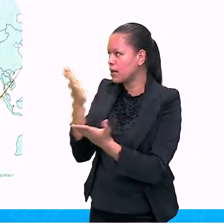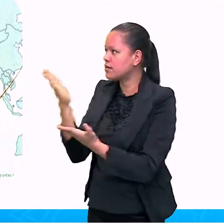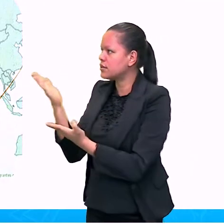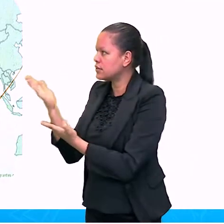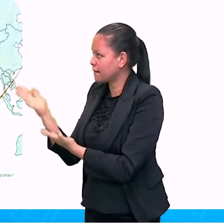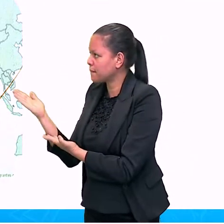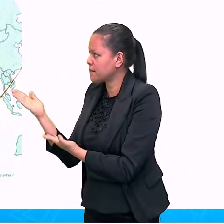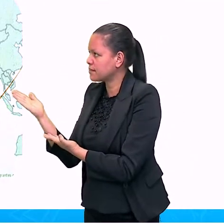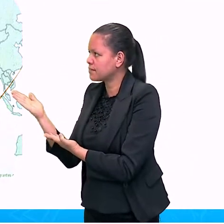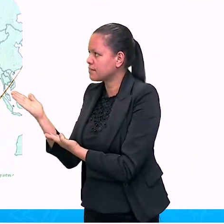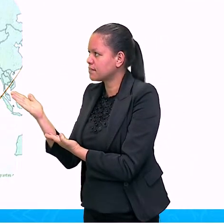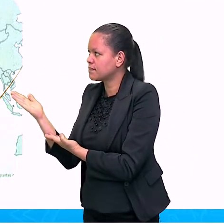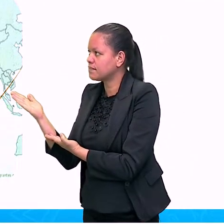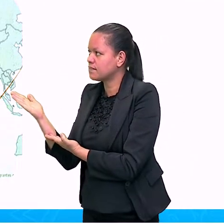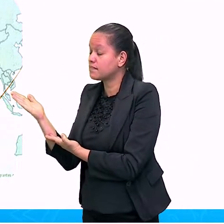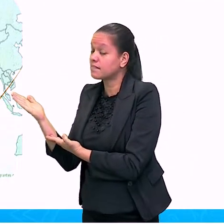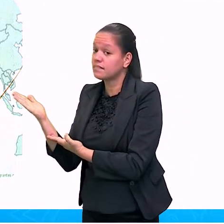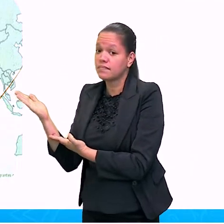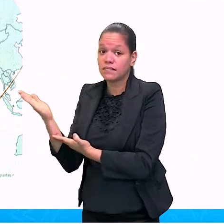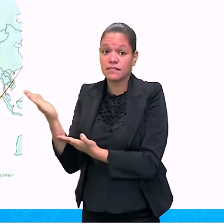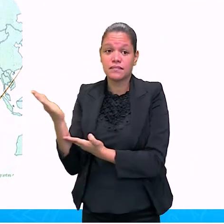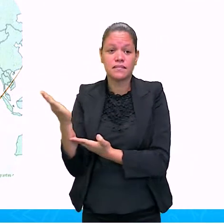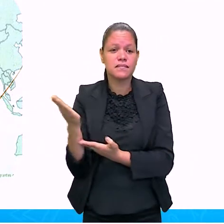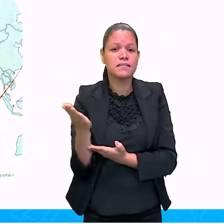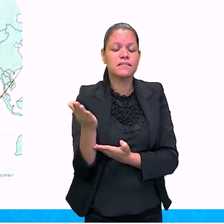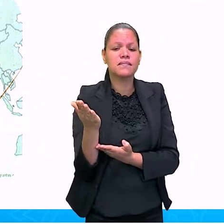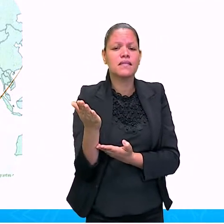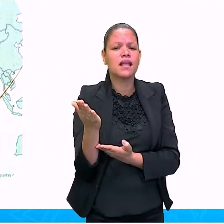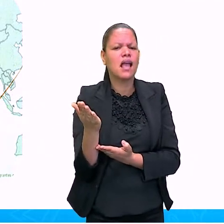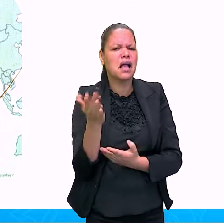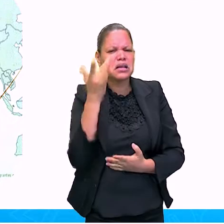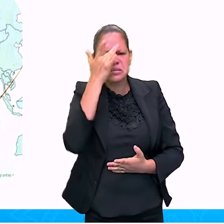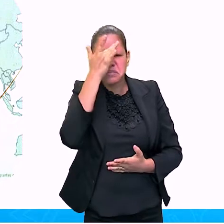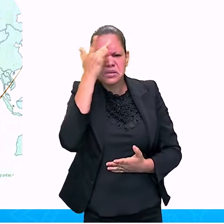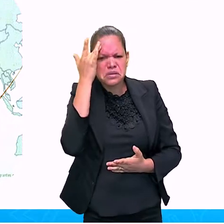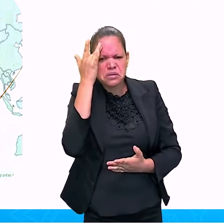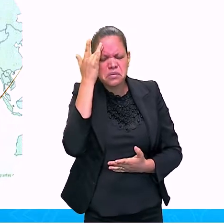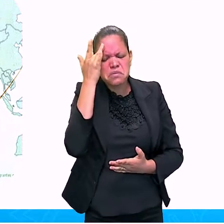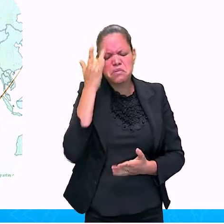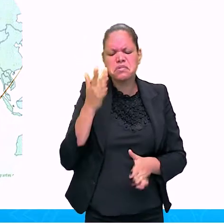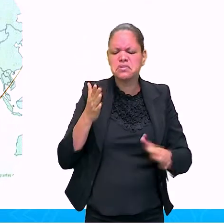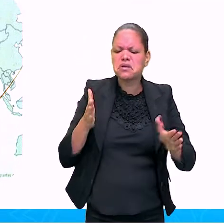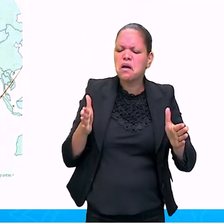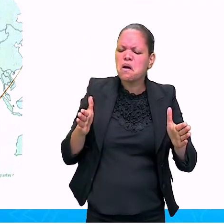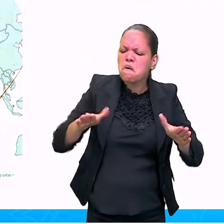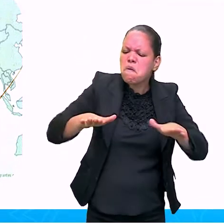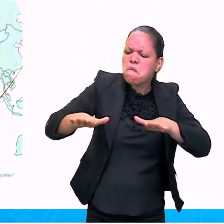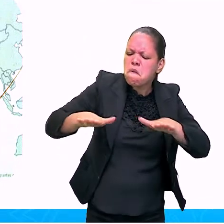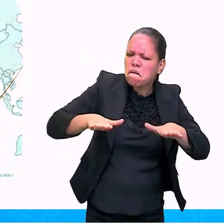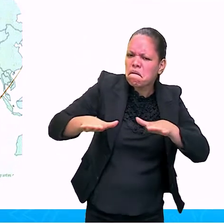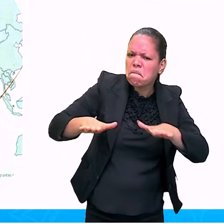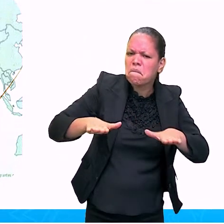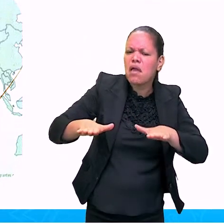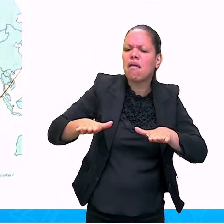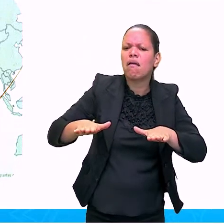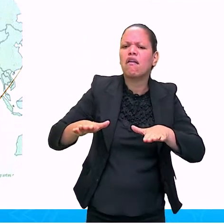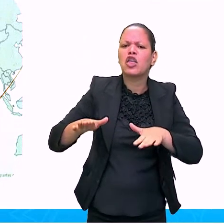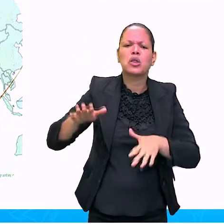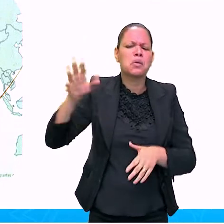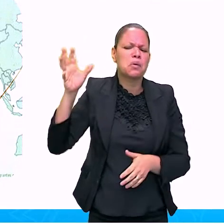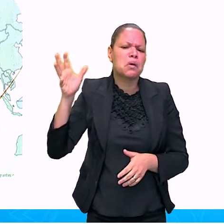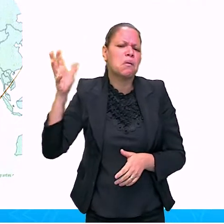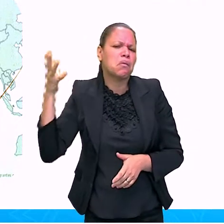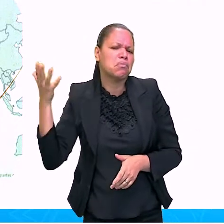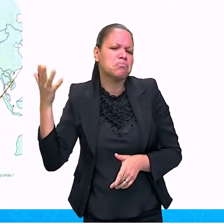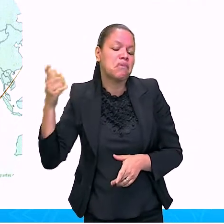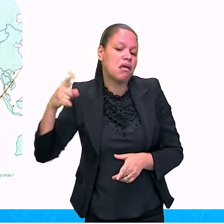aí independente do seu movimento, do que aconteceu no seu país, porque nós vamos estudar esse processo migratório